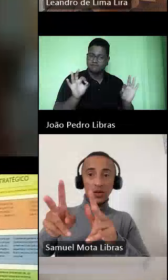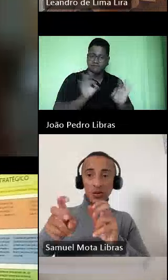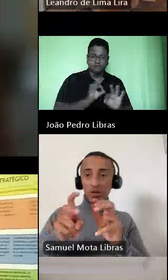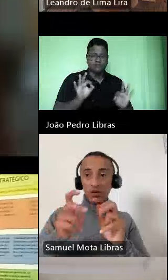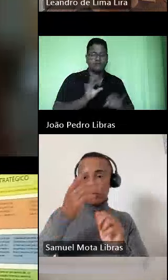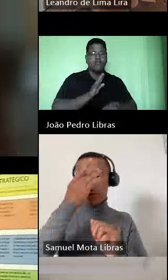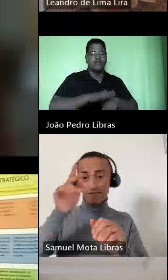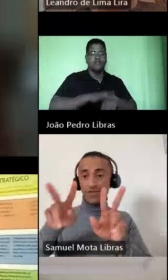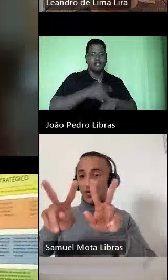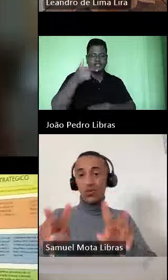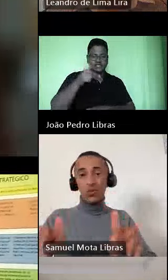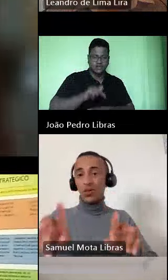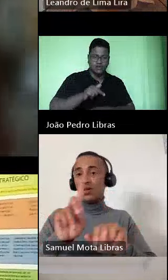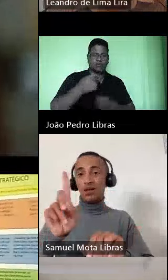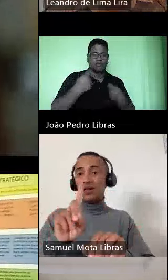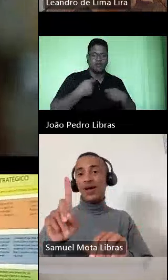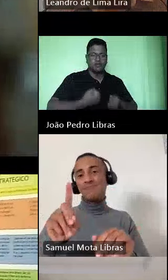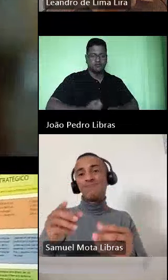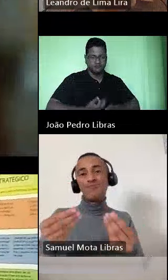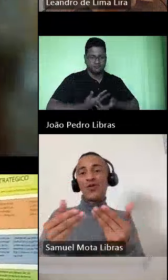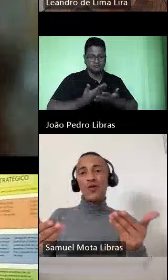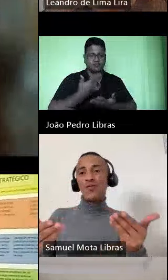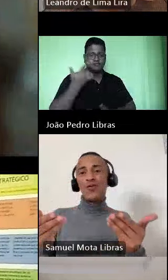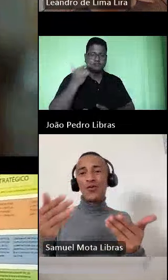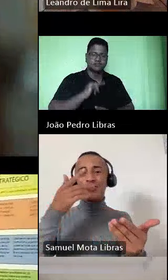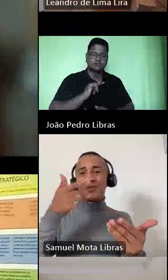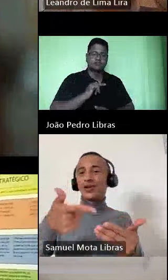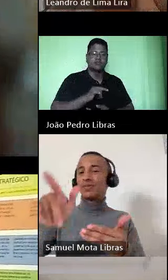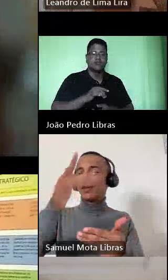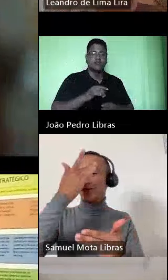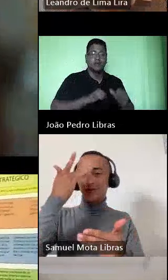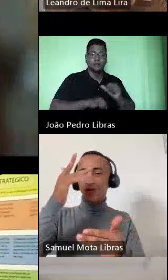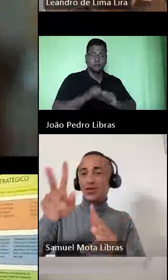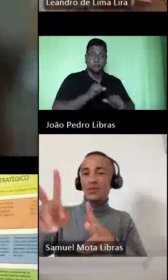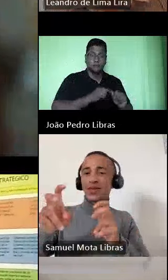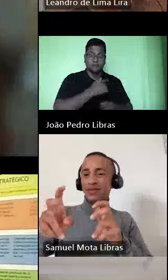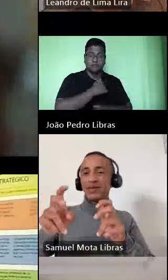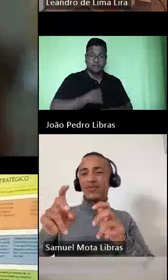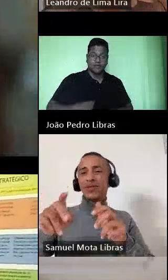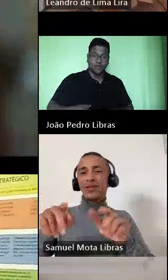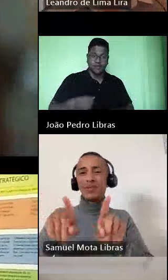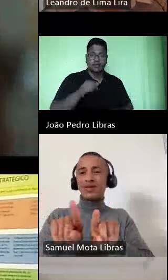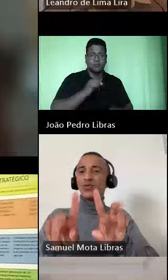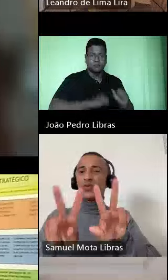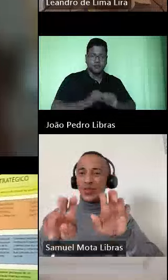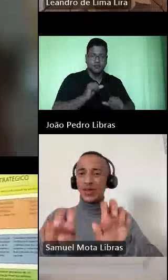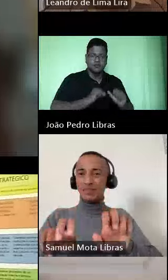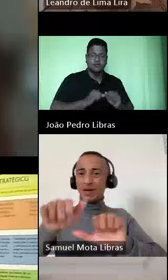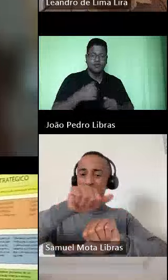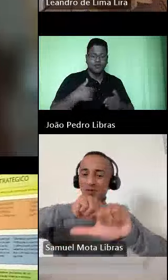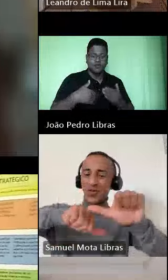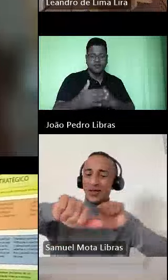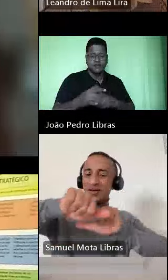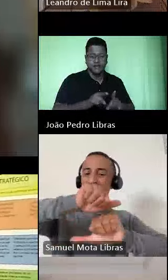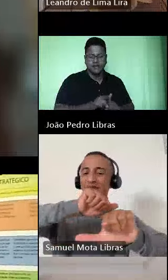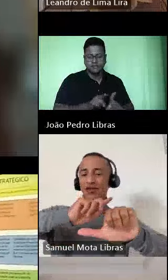novo teve que reviver né e com a questão das mudanças de governo a gente acho que precisa avançar também para deixar as coisas